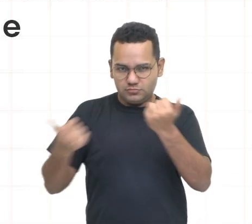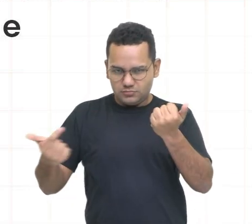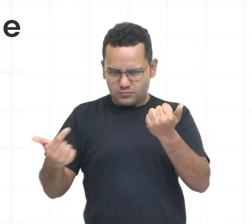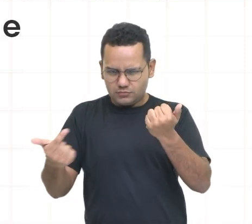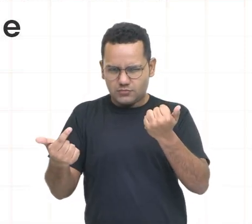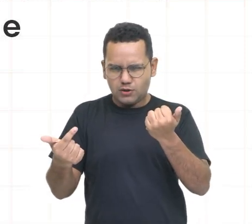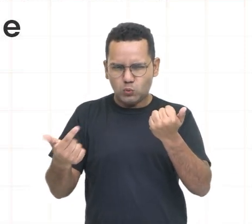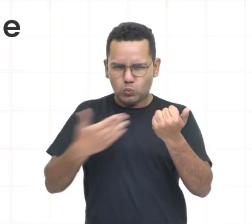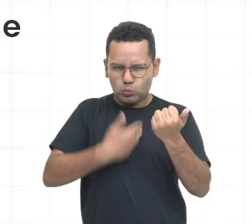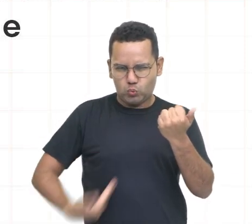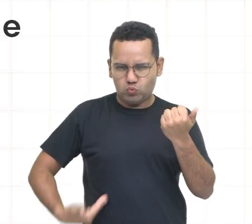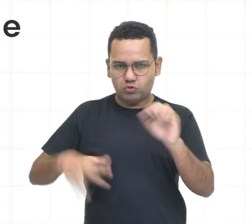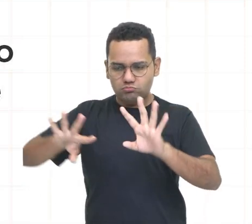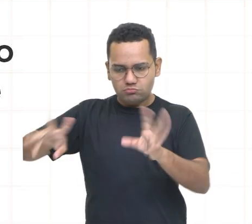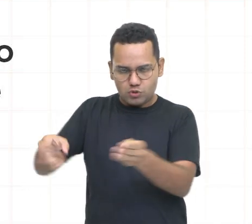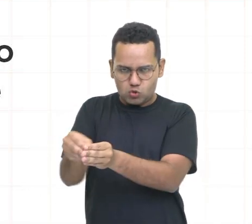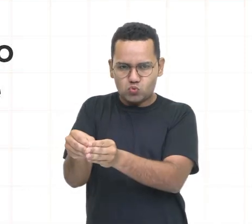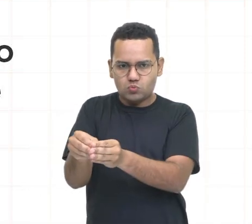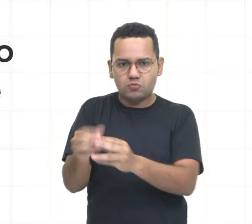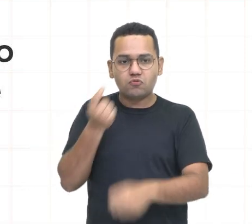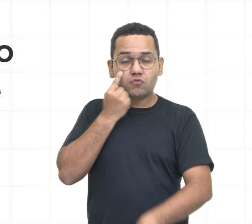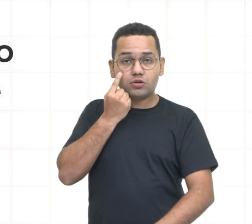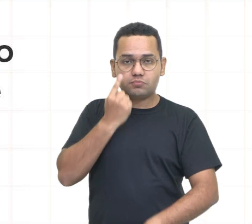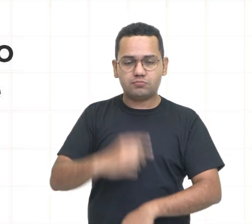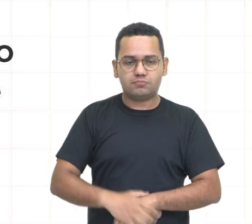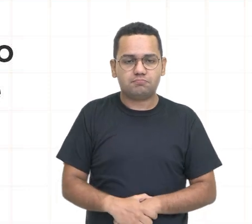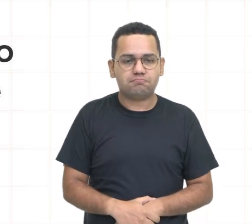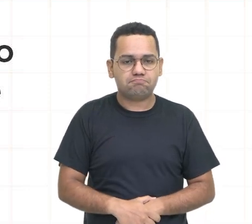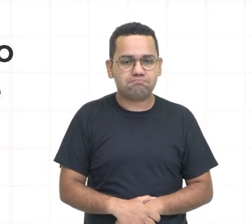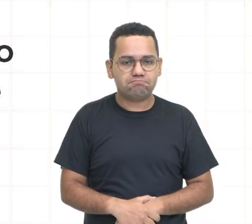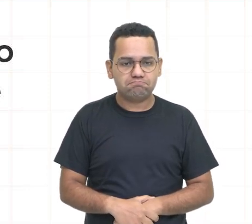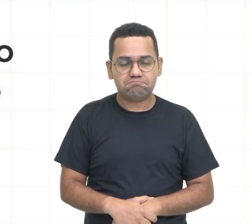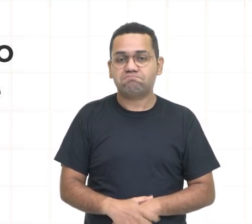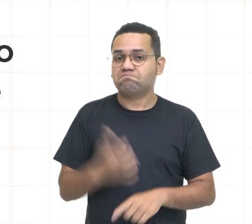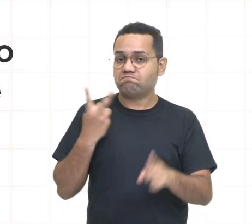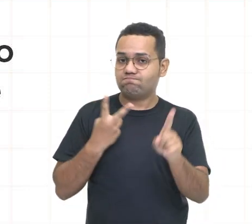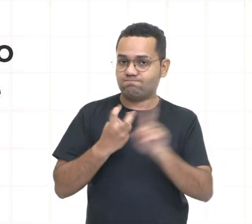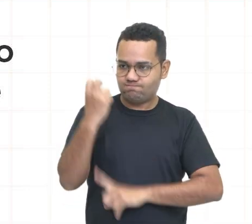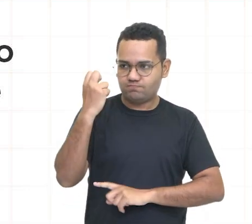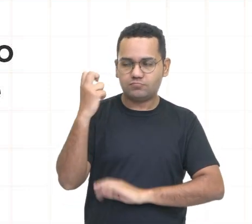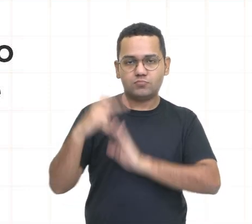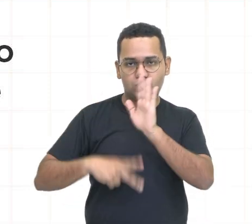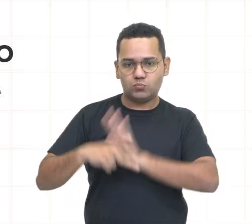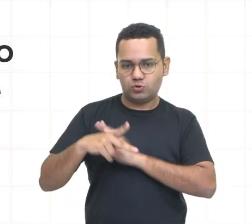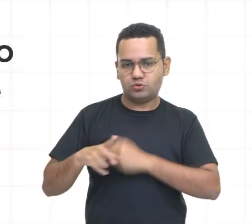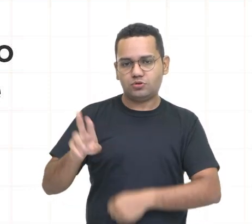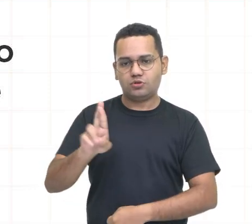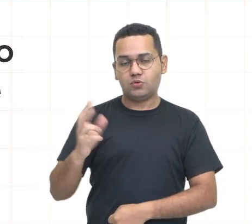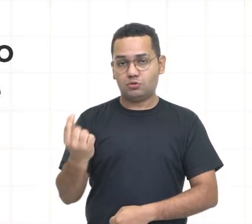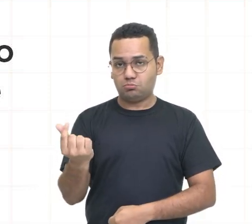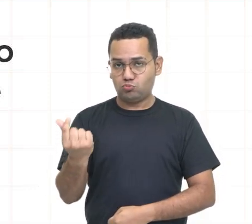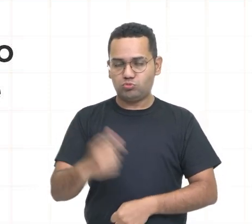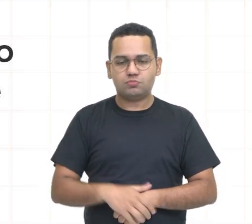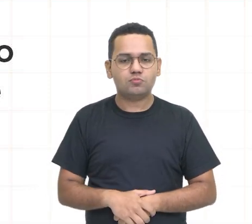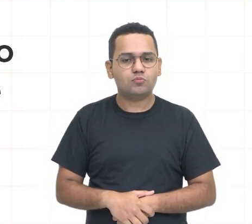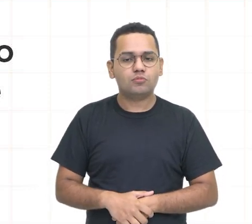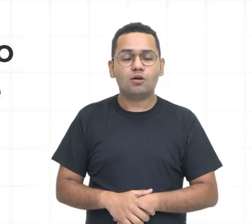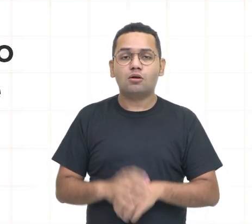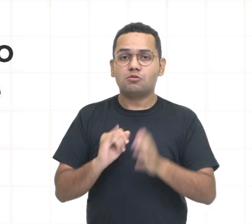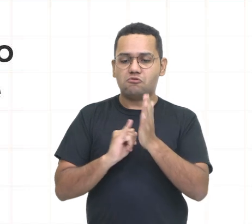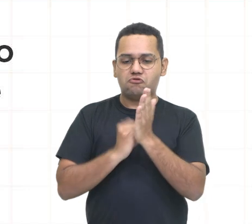Itamar Franco, em seu final de mandato, olha só, o sucesso do Plano Real, o controle da inflação,